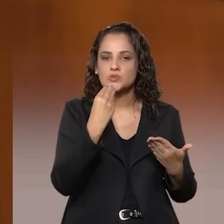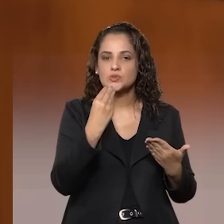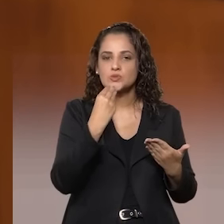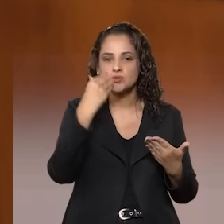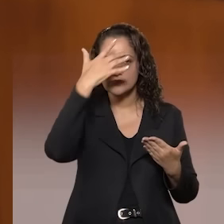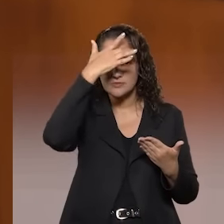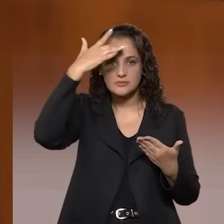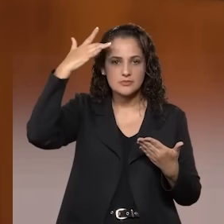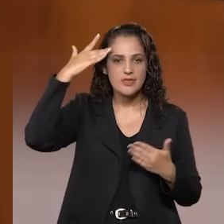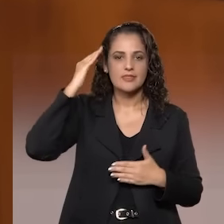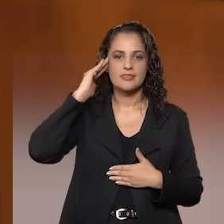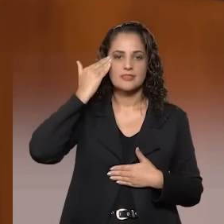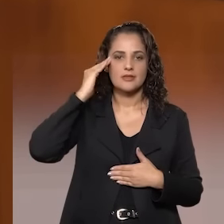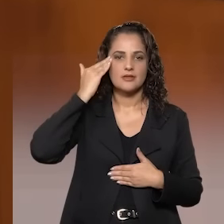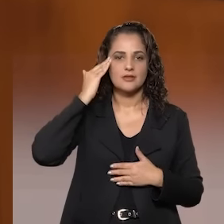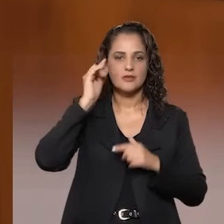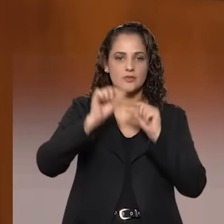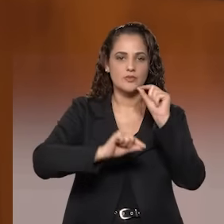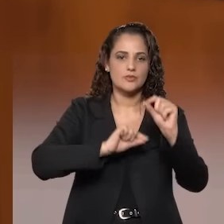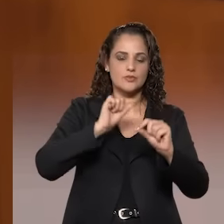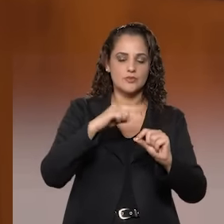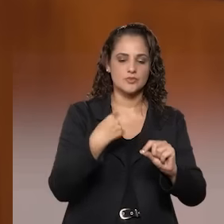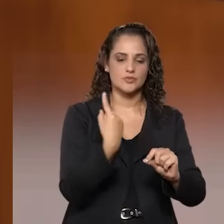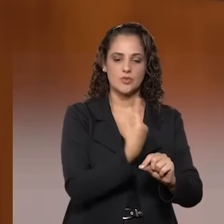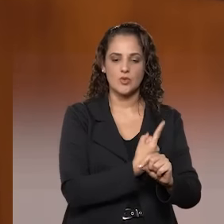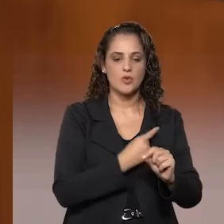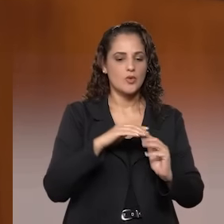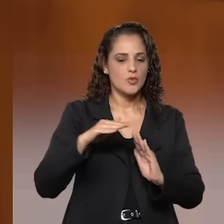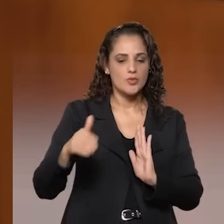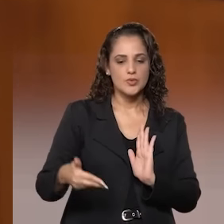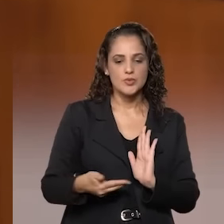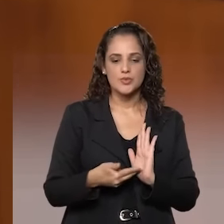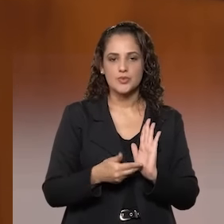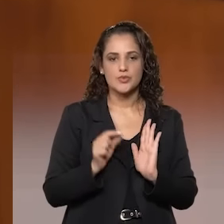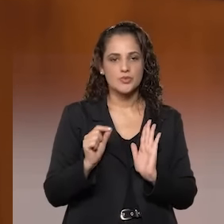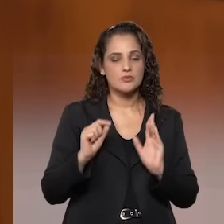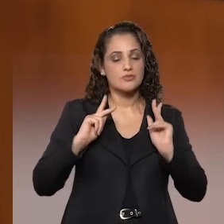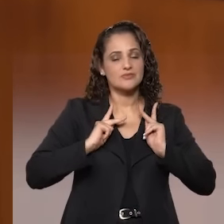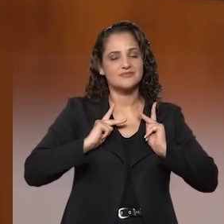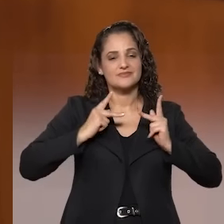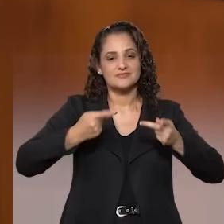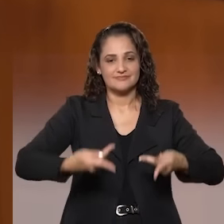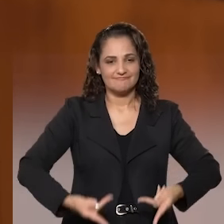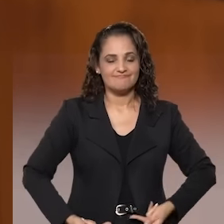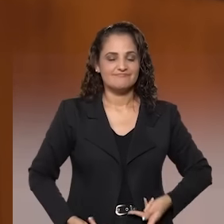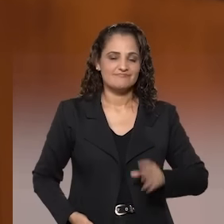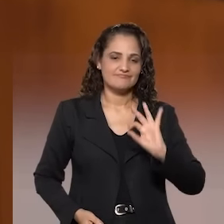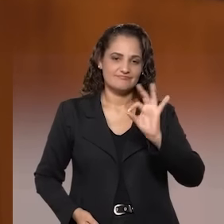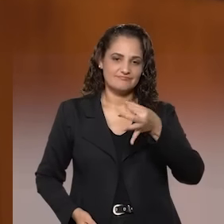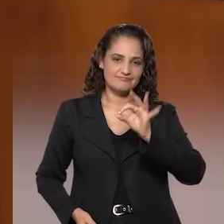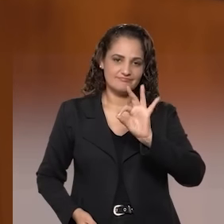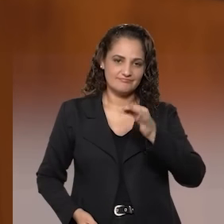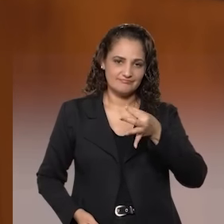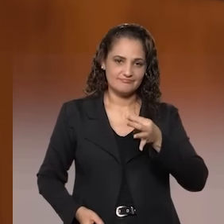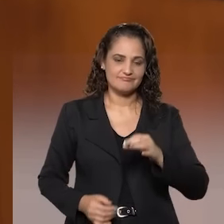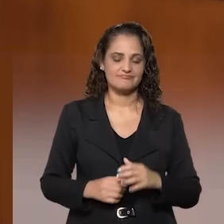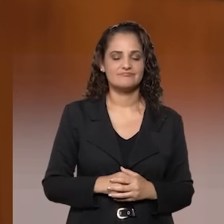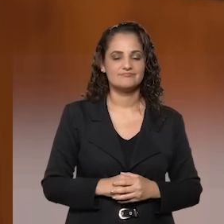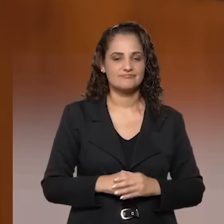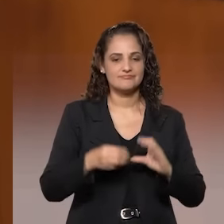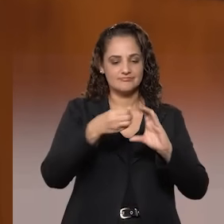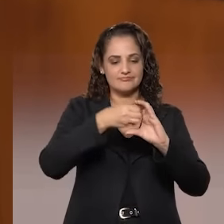a oportunidade das pessoas entenderem que somos todos eh humanos né